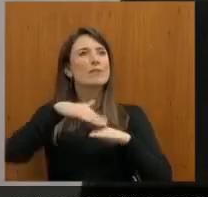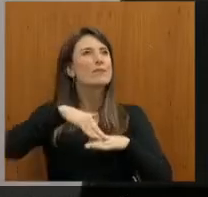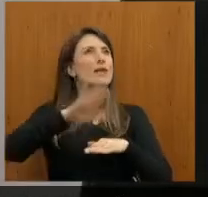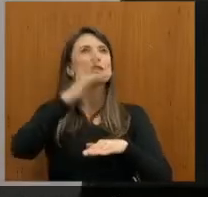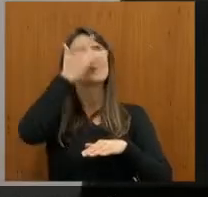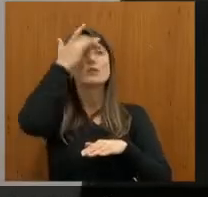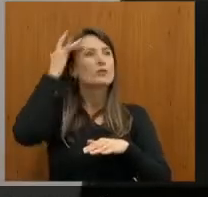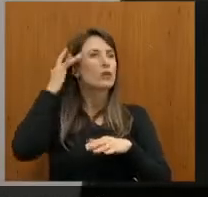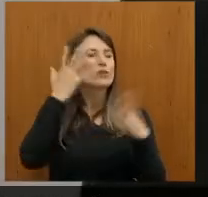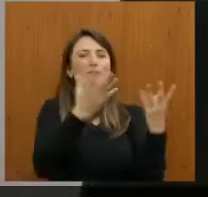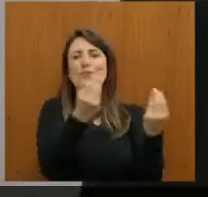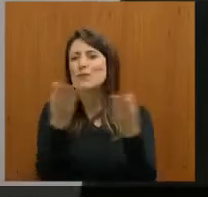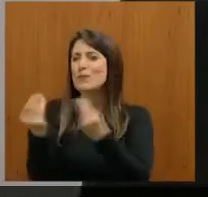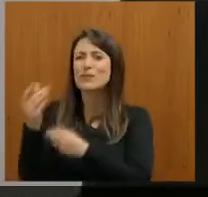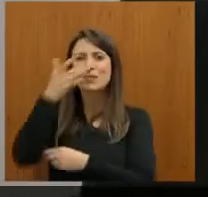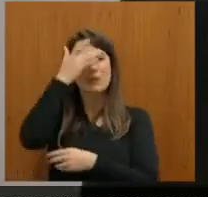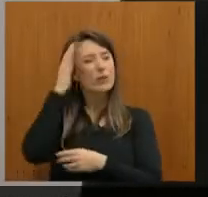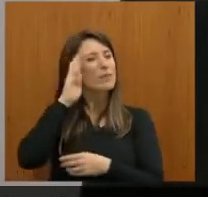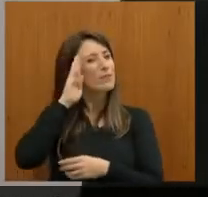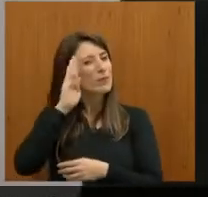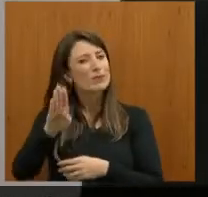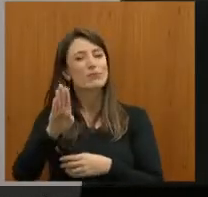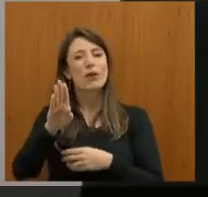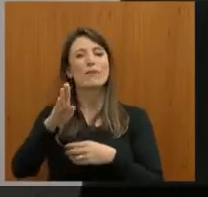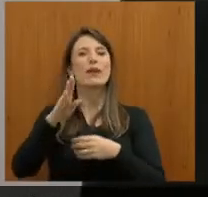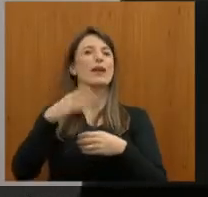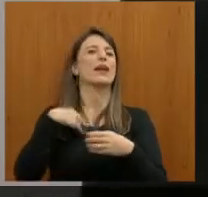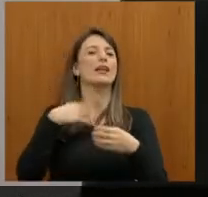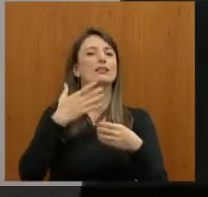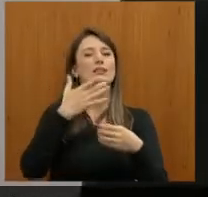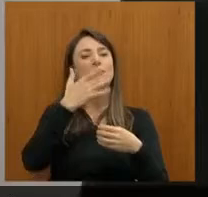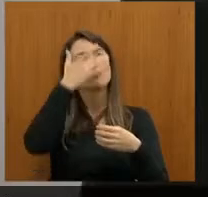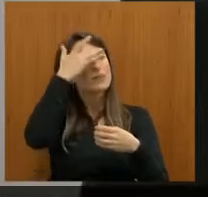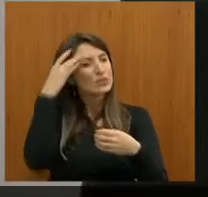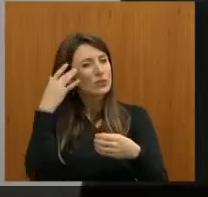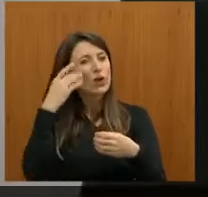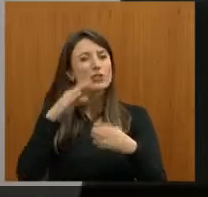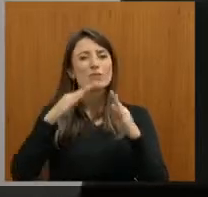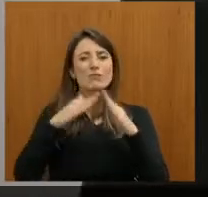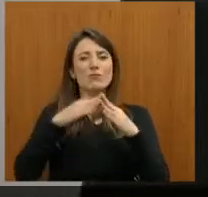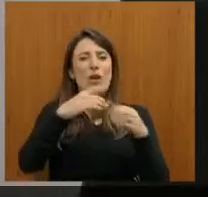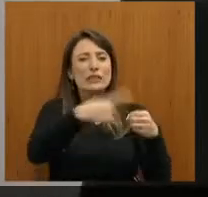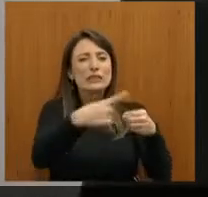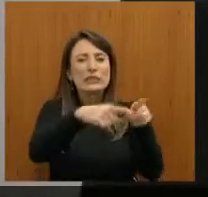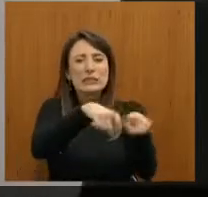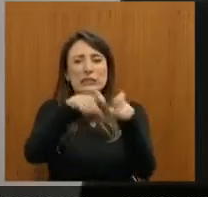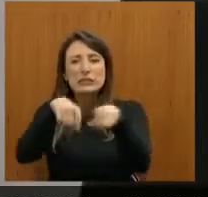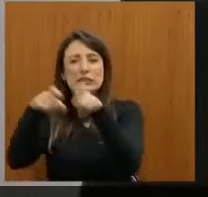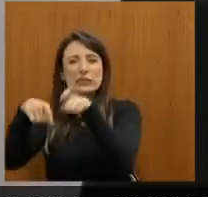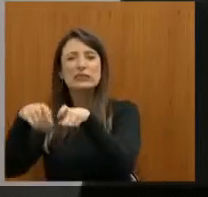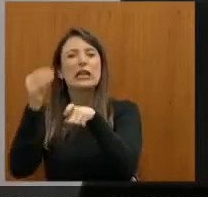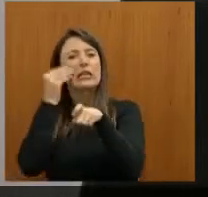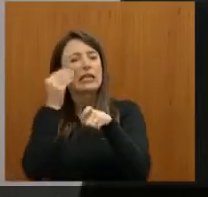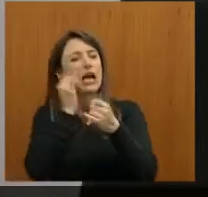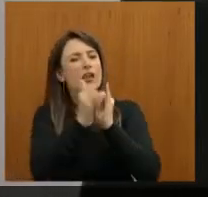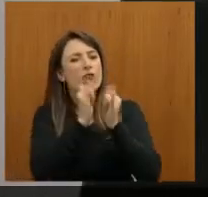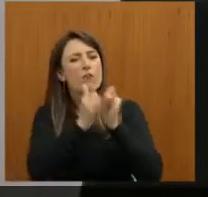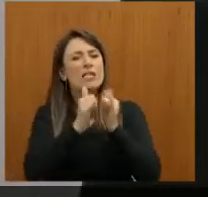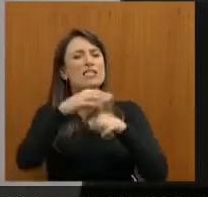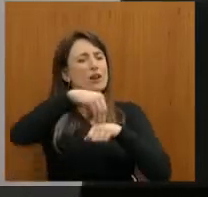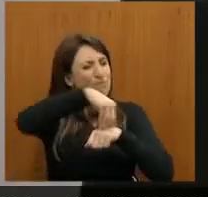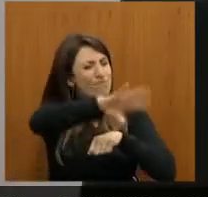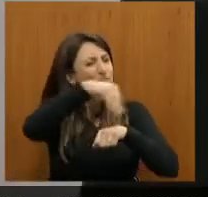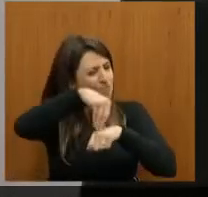pessoas principalmente no interior do Estado consigam espalhar as orientações para que todas as mulheres que ainda são vítimas de violência